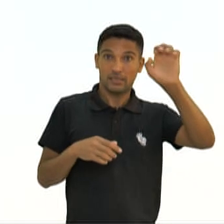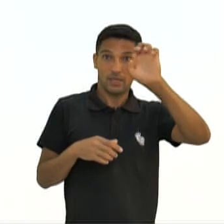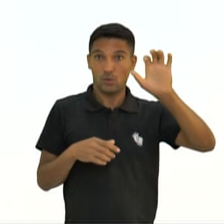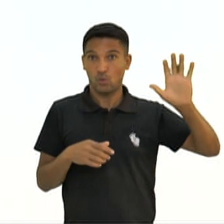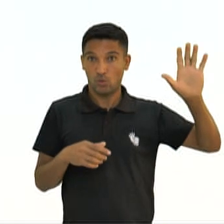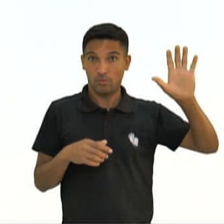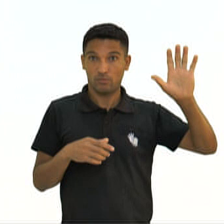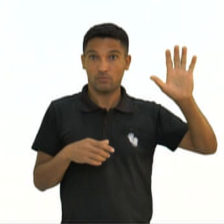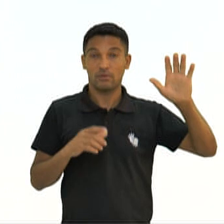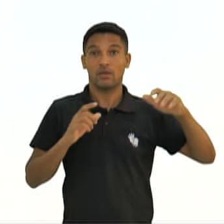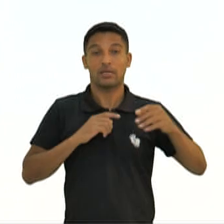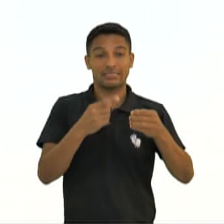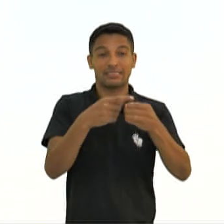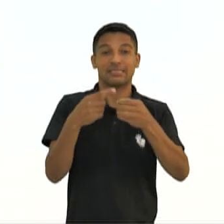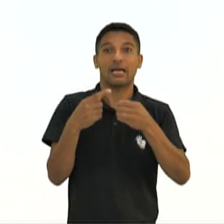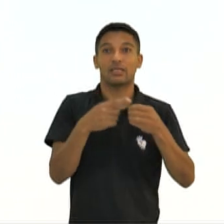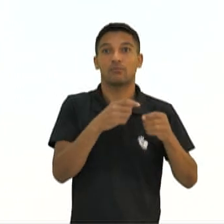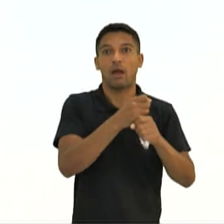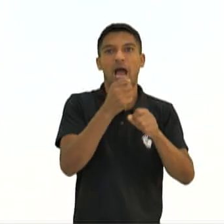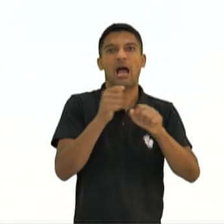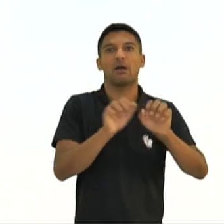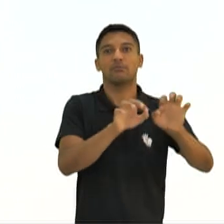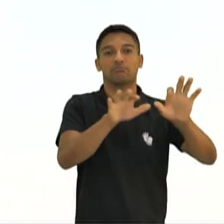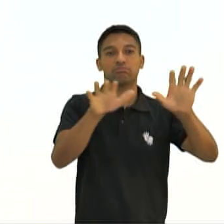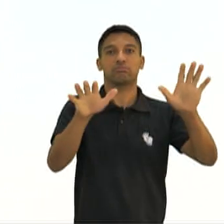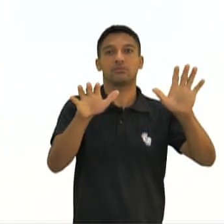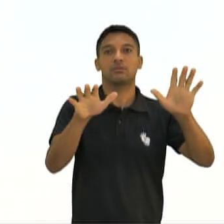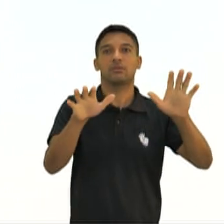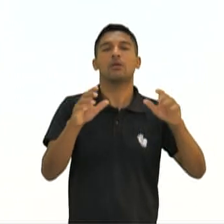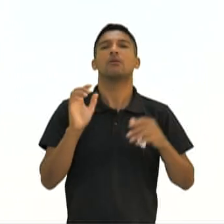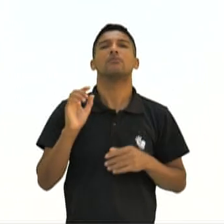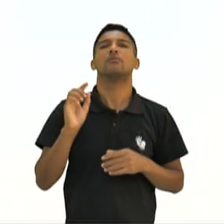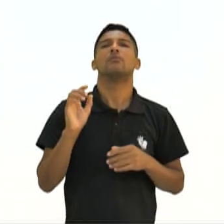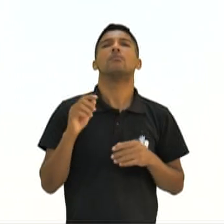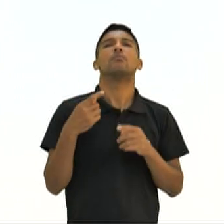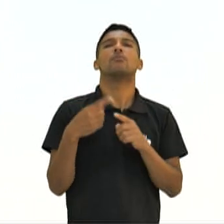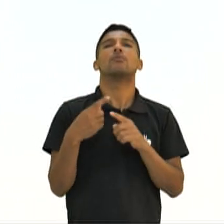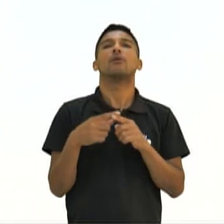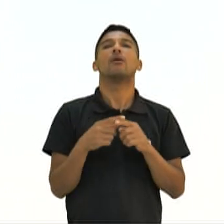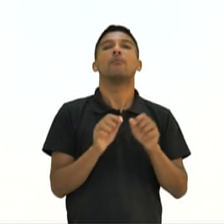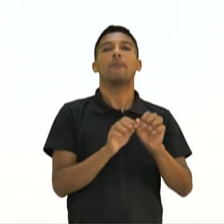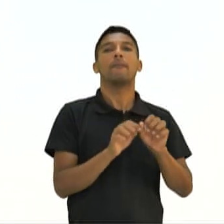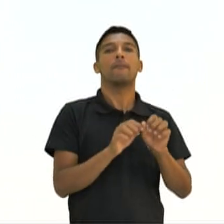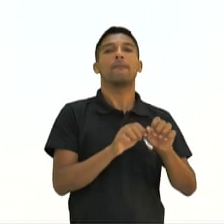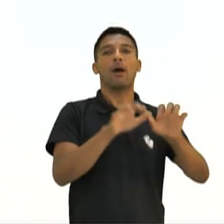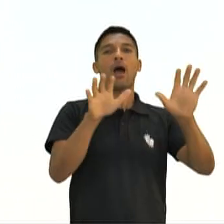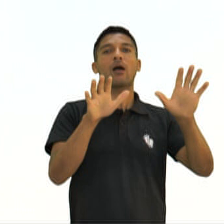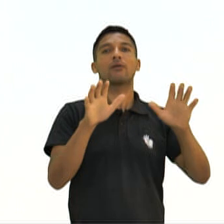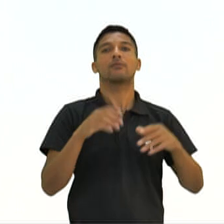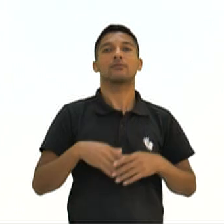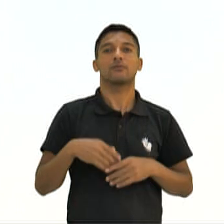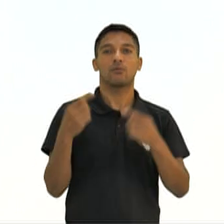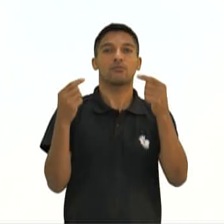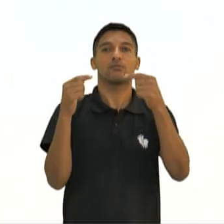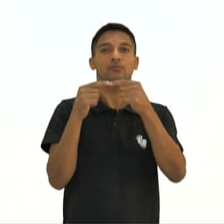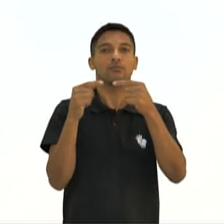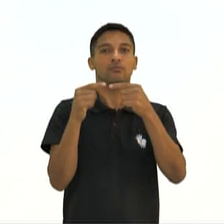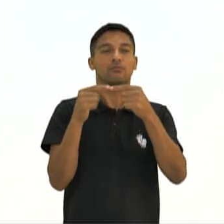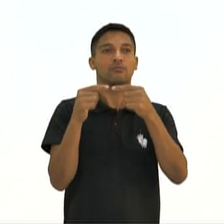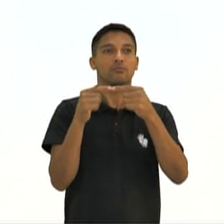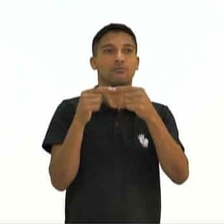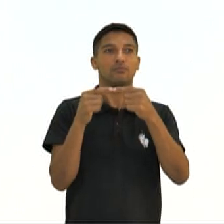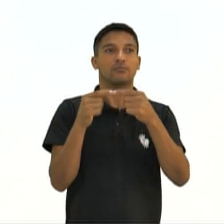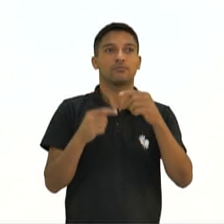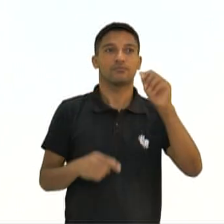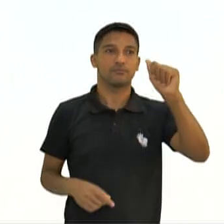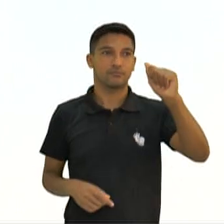com letra A, o fim do socialismo, letra B, o fim do apartheid, letra C, o fim da Segunda Guerra Mundial, ou